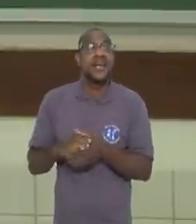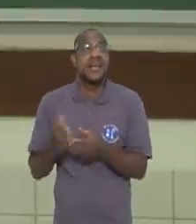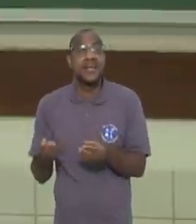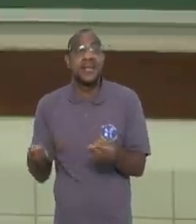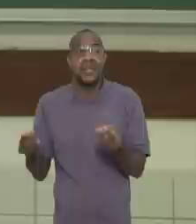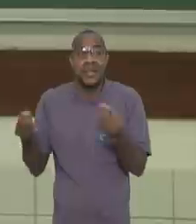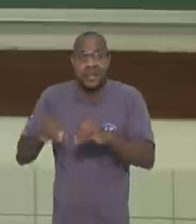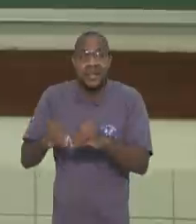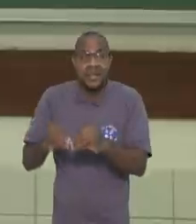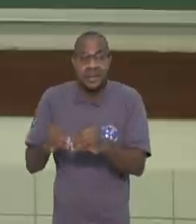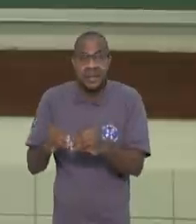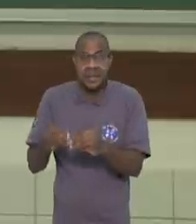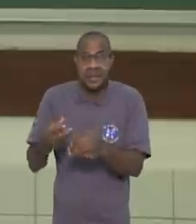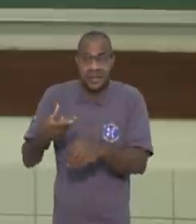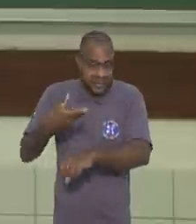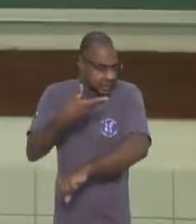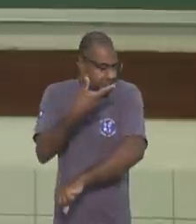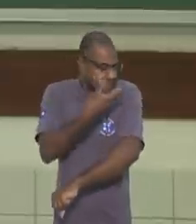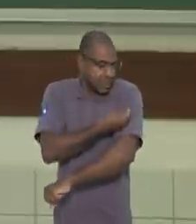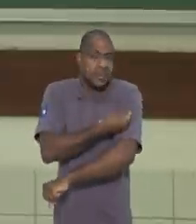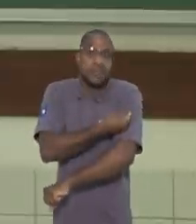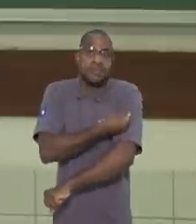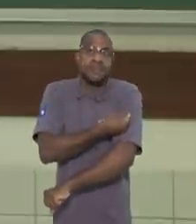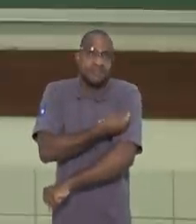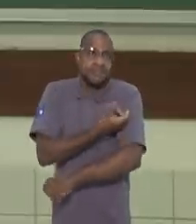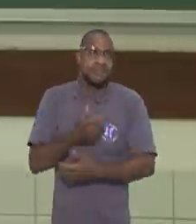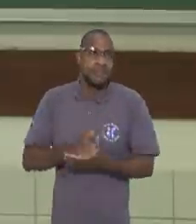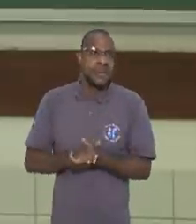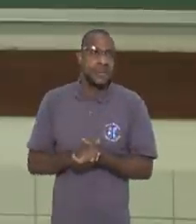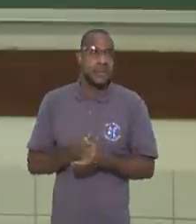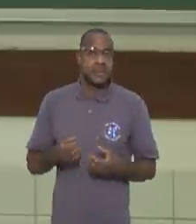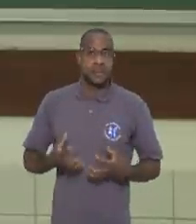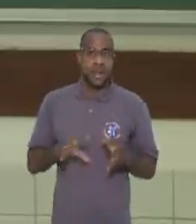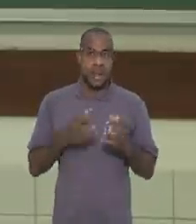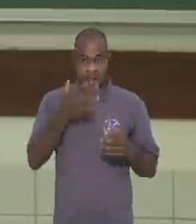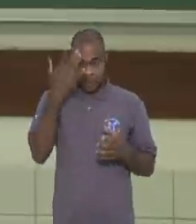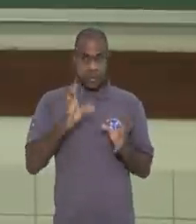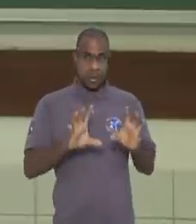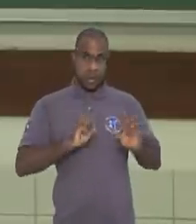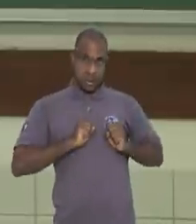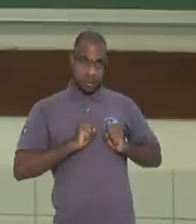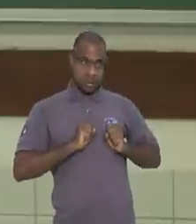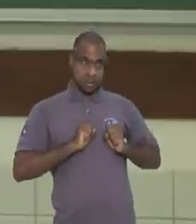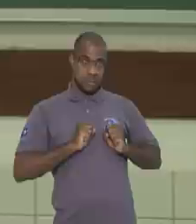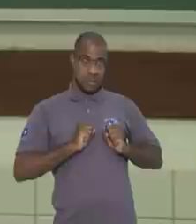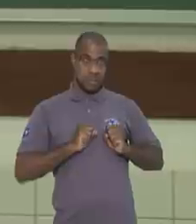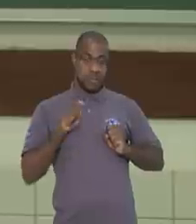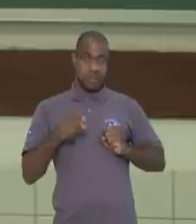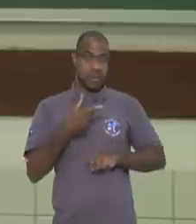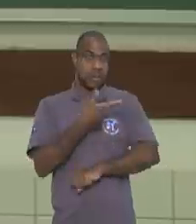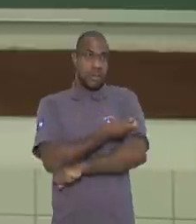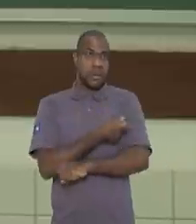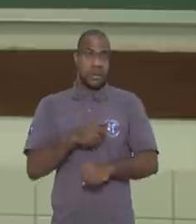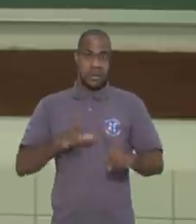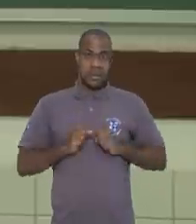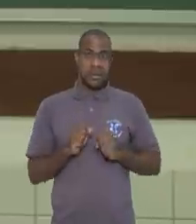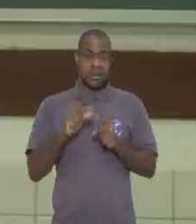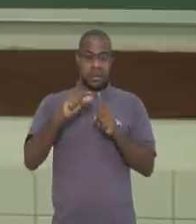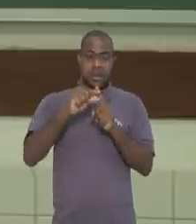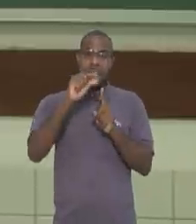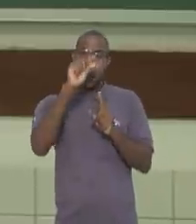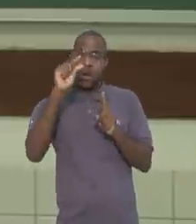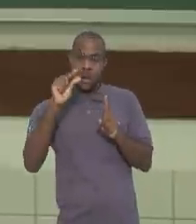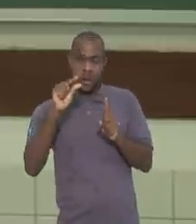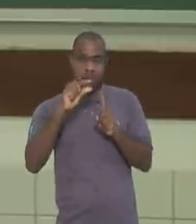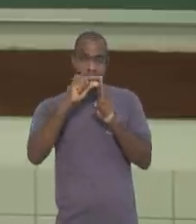Coloca, então, dentro da vacina e injeta no corpo da pessoa. Quando a pessoa recebe, esse pedaço aqui, esse gene, esse pedaço de